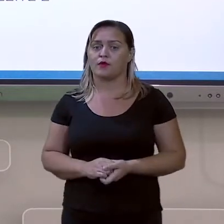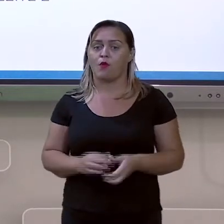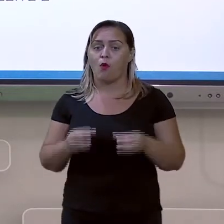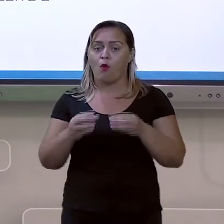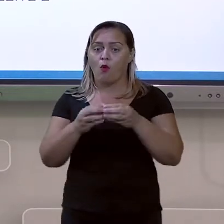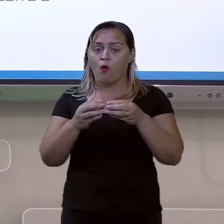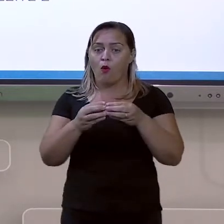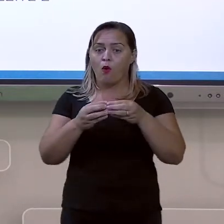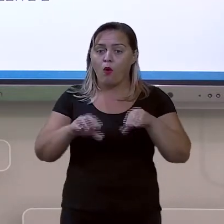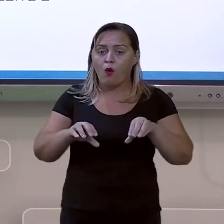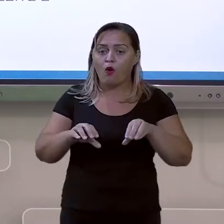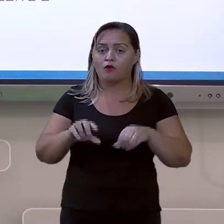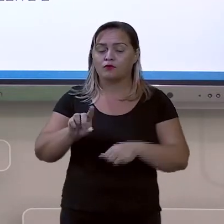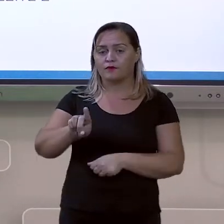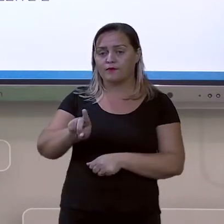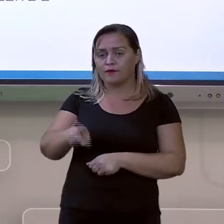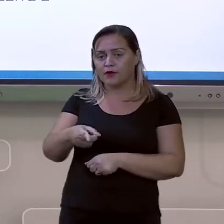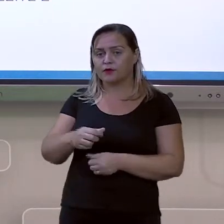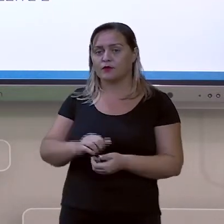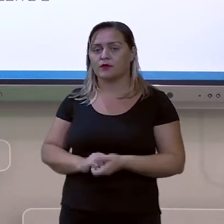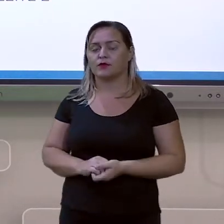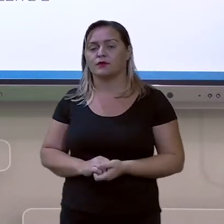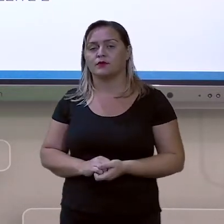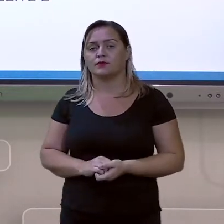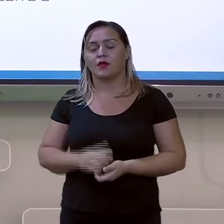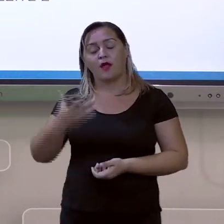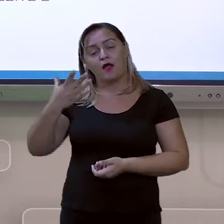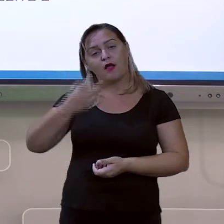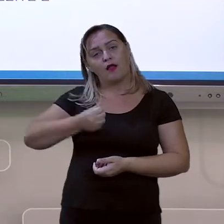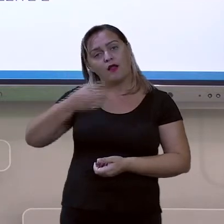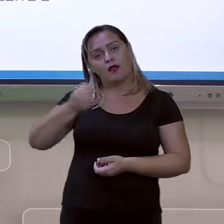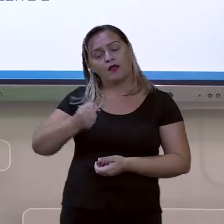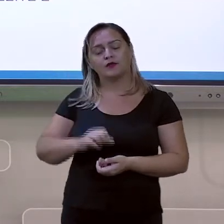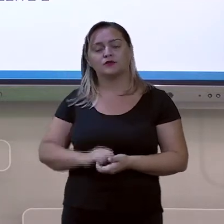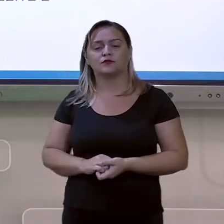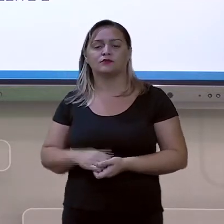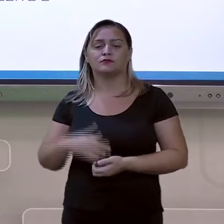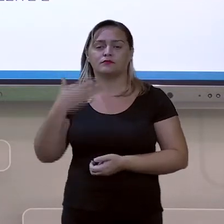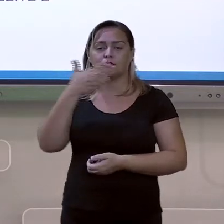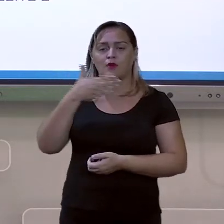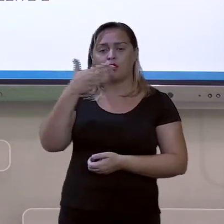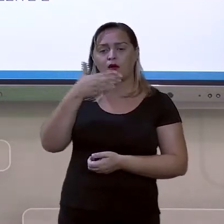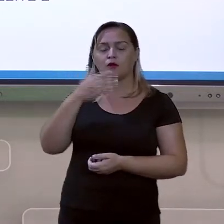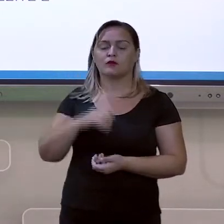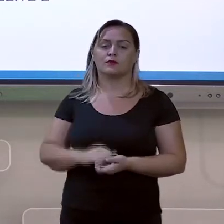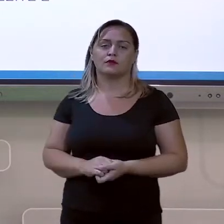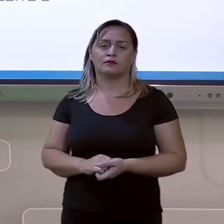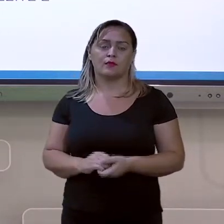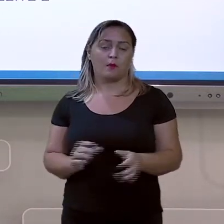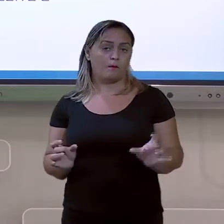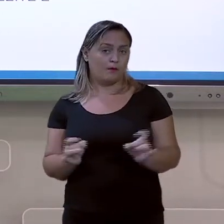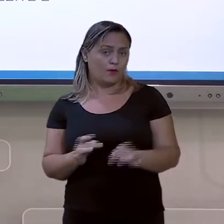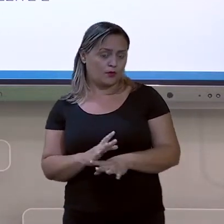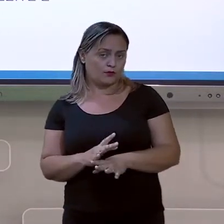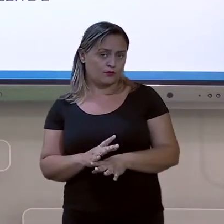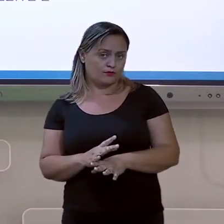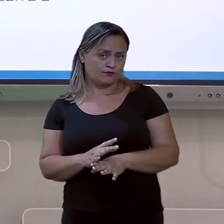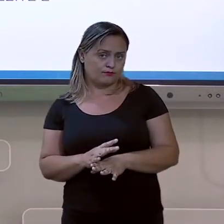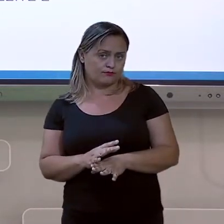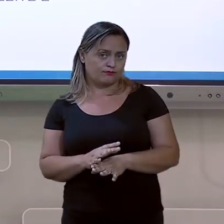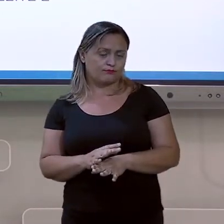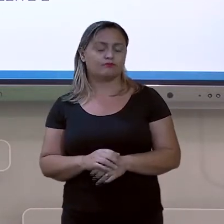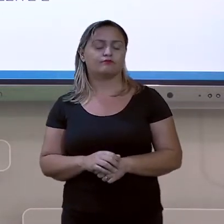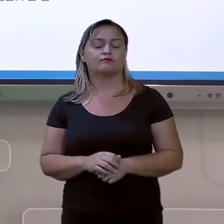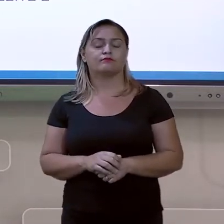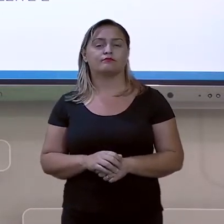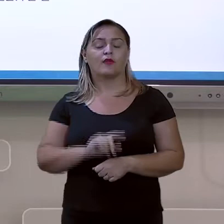ovos, leite e açúcar. Pronto. Então, a vírgula nada